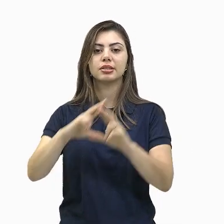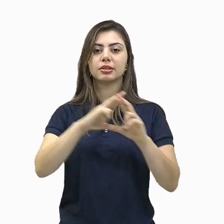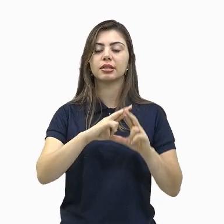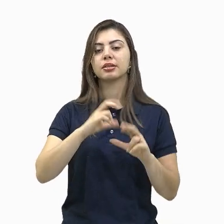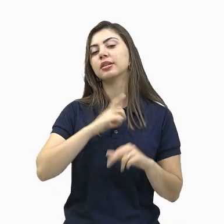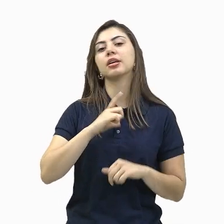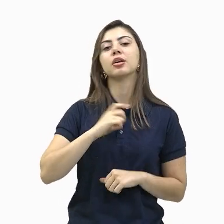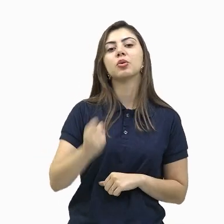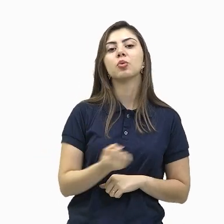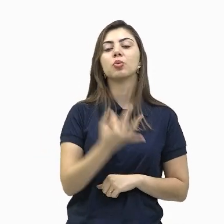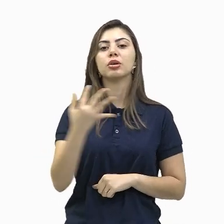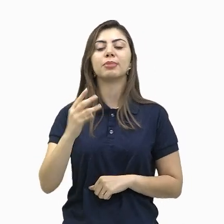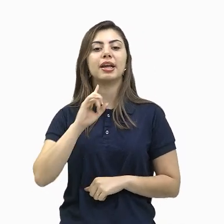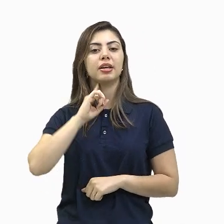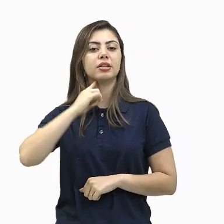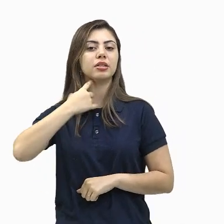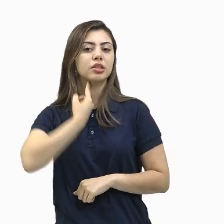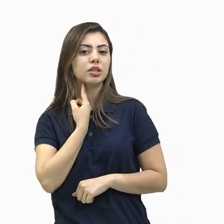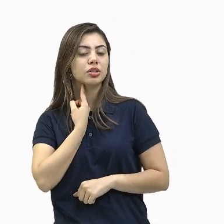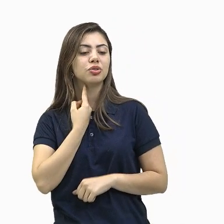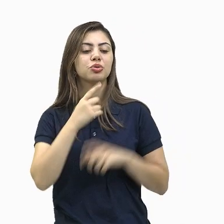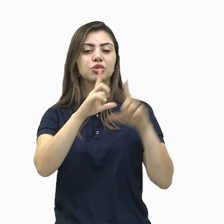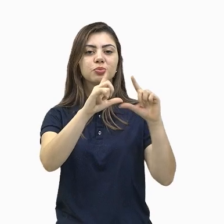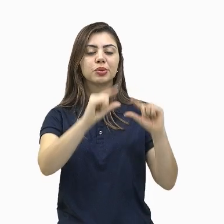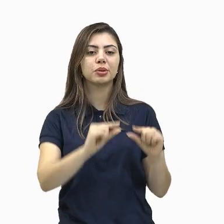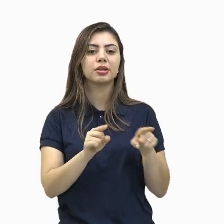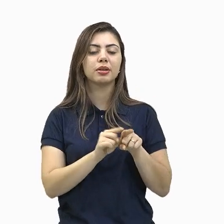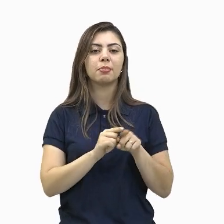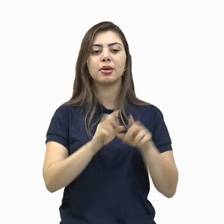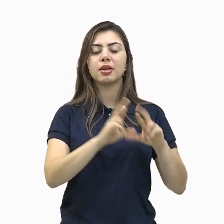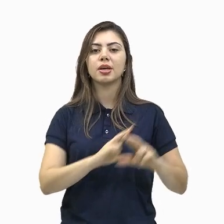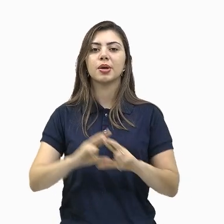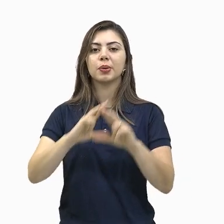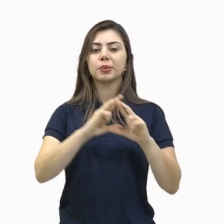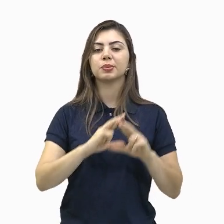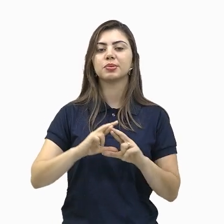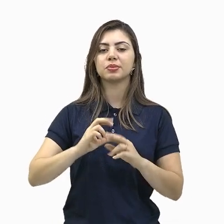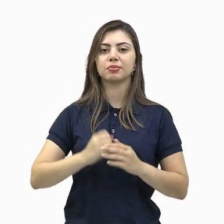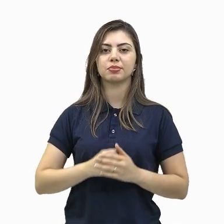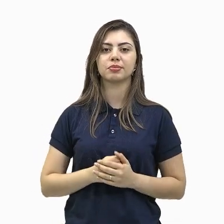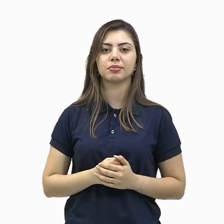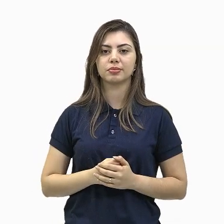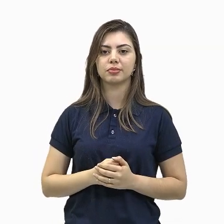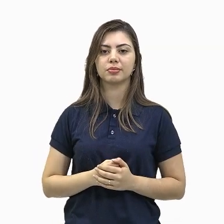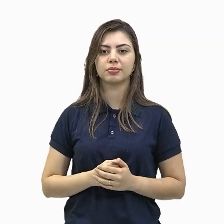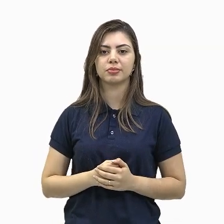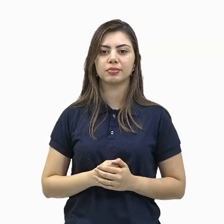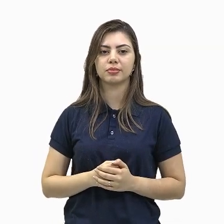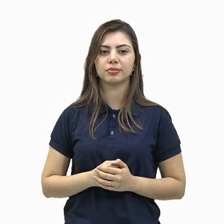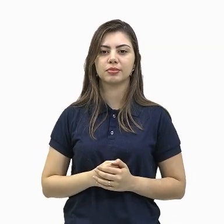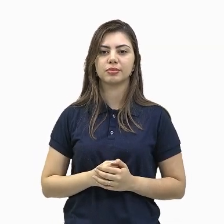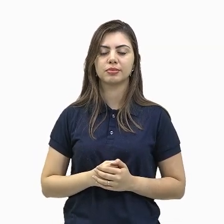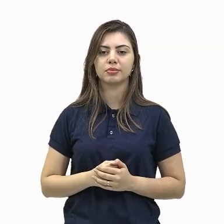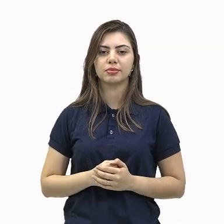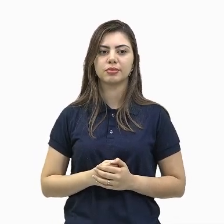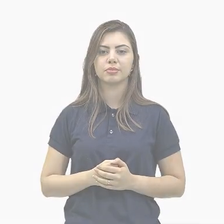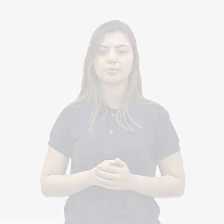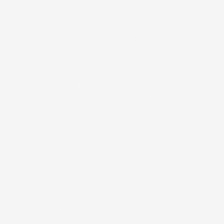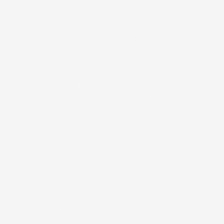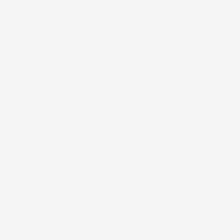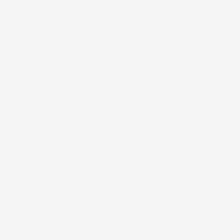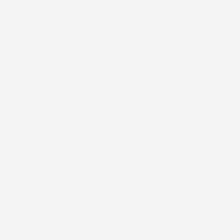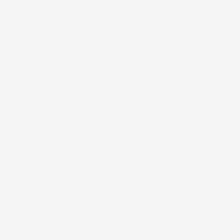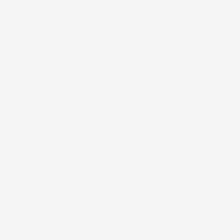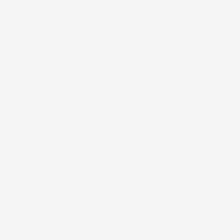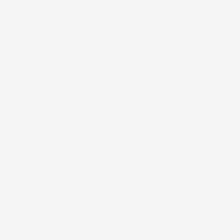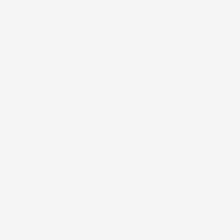quantidade de lixo nos aterros e a economizar recursos naturais. Nós podemos, então, separar o lixo corretamente